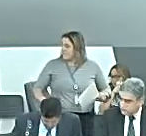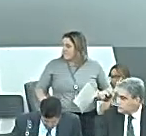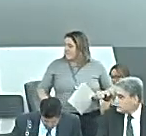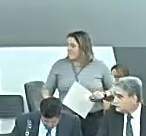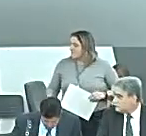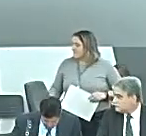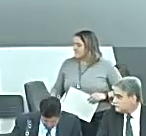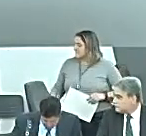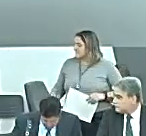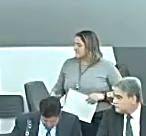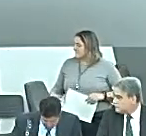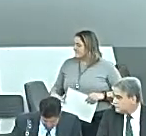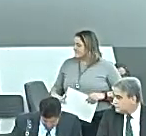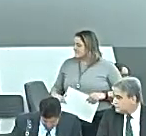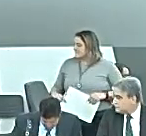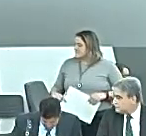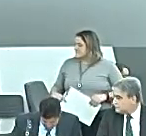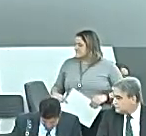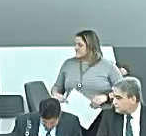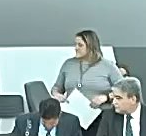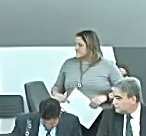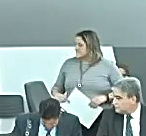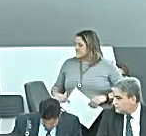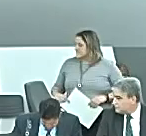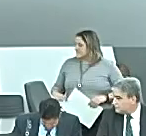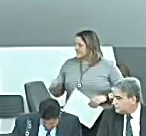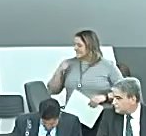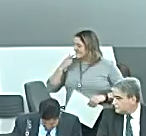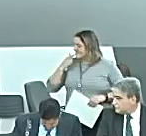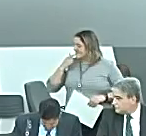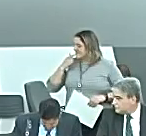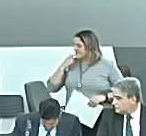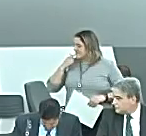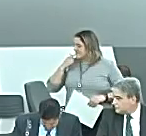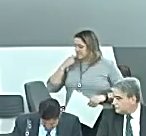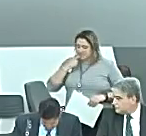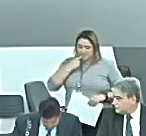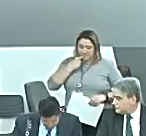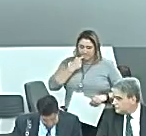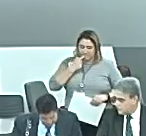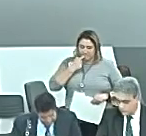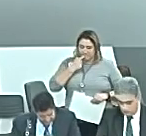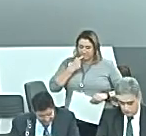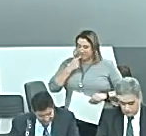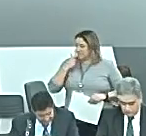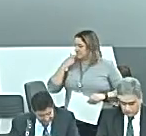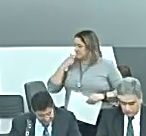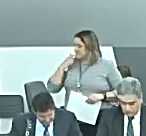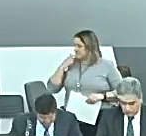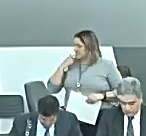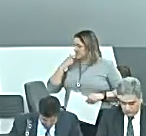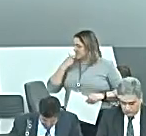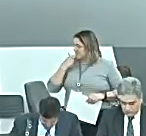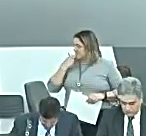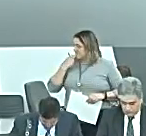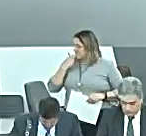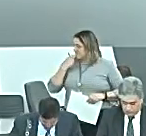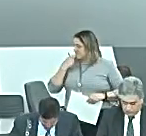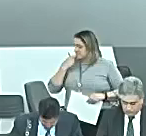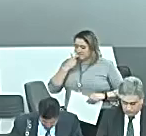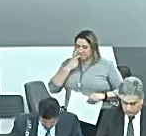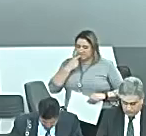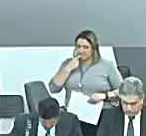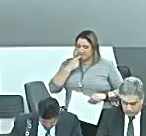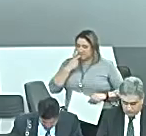os últimos serão os primeiros eu espero que vocês sejam os primeiros também os agente penitenciário que tem todo o meu respeito meu carinho e essa